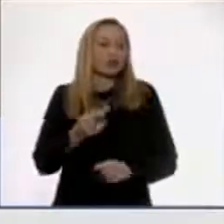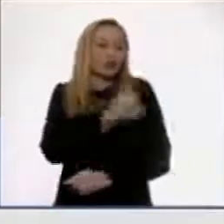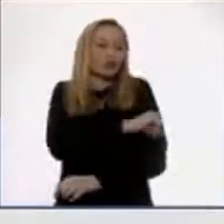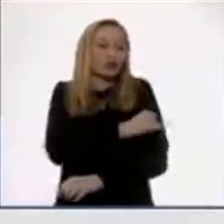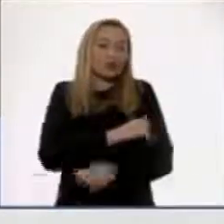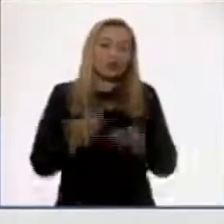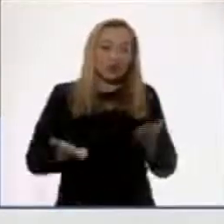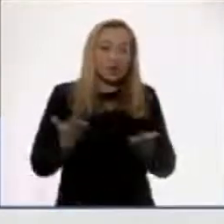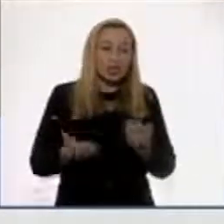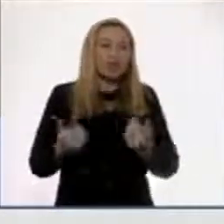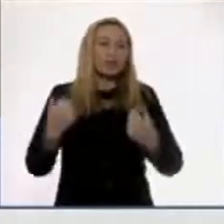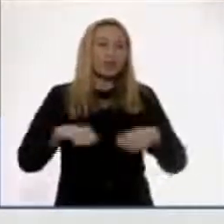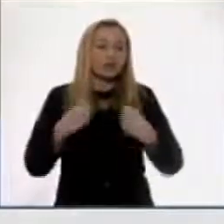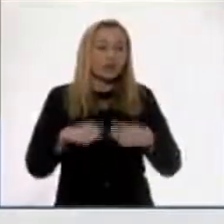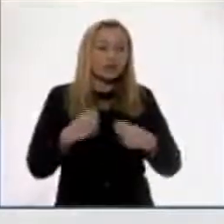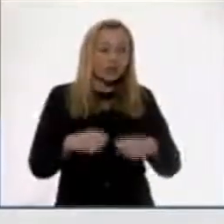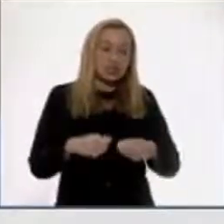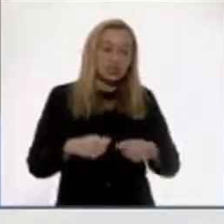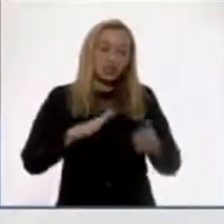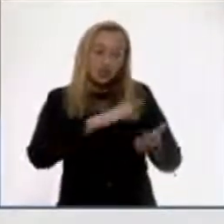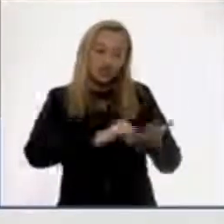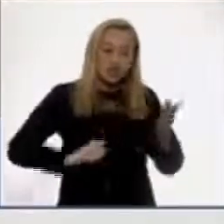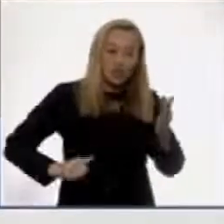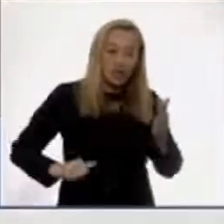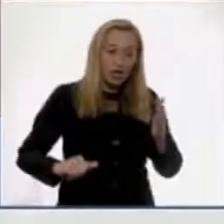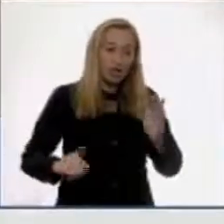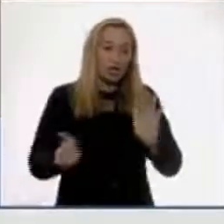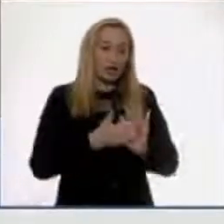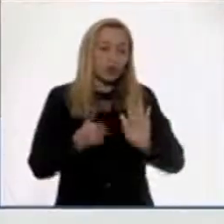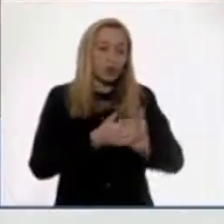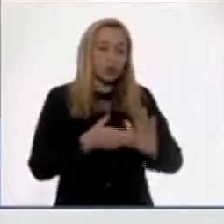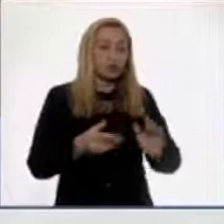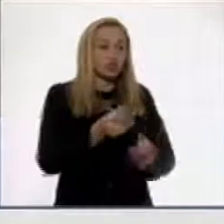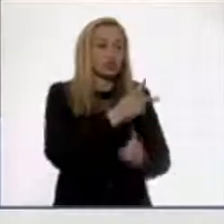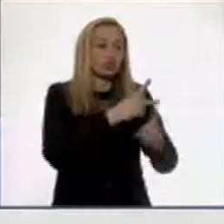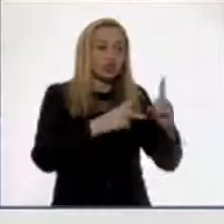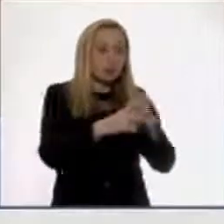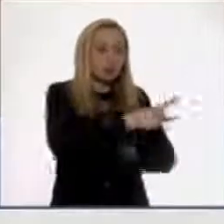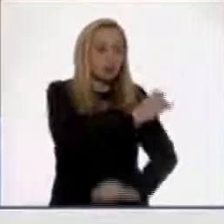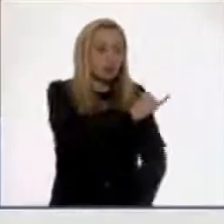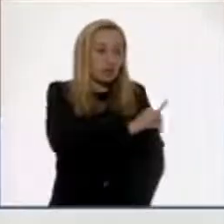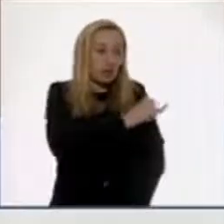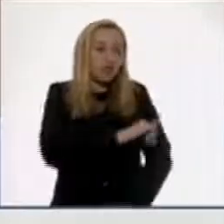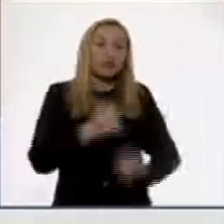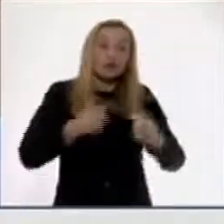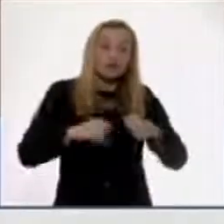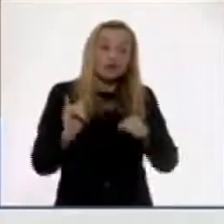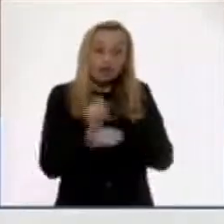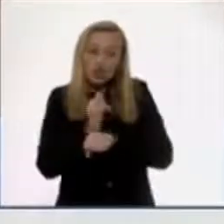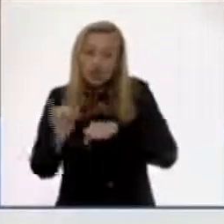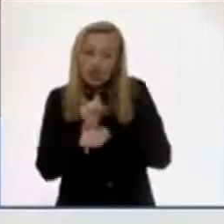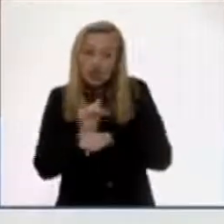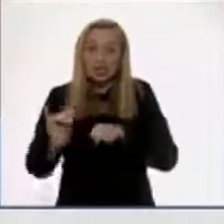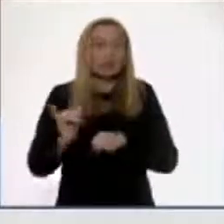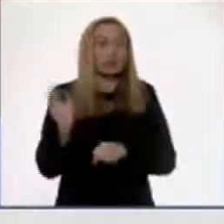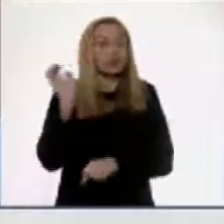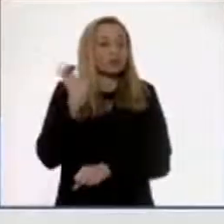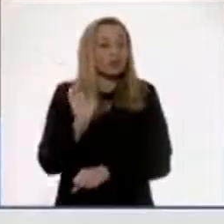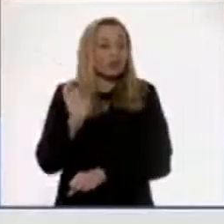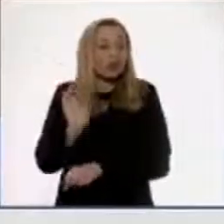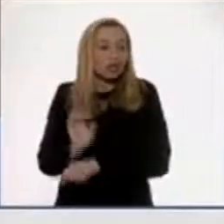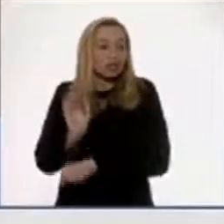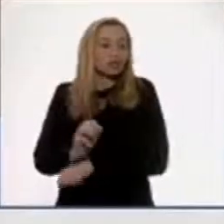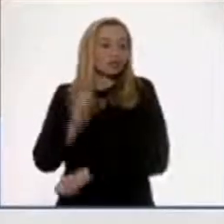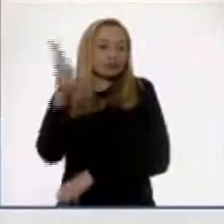mobilizar e derrotar essa proposta de reforma da Previdência. Vamos construir alternativas para que o Estado brasileiro consiga